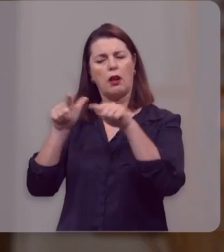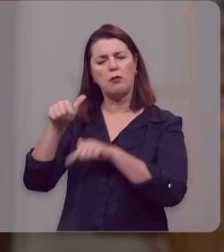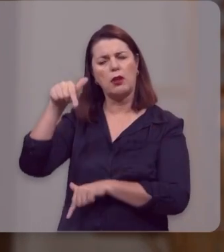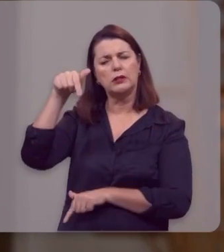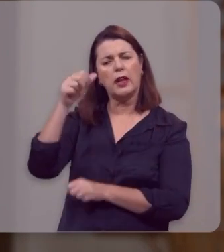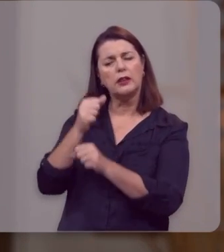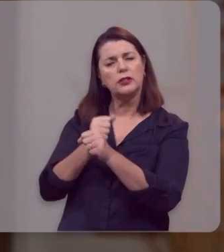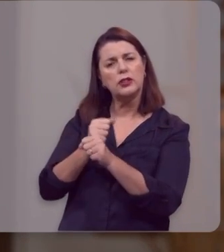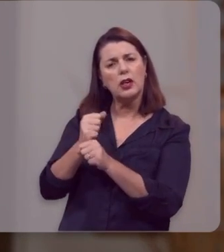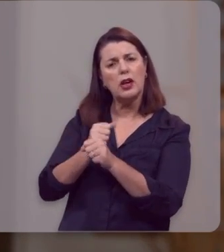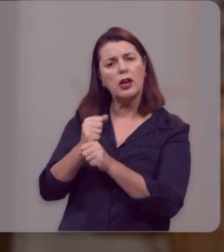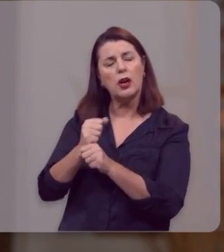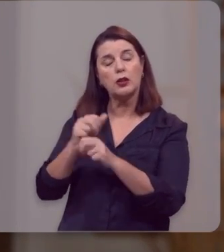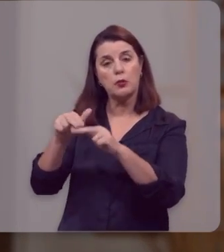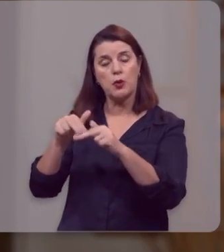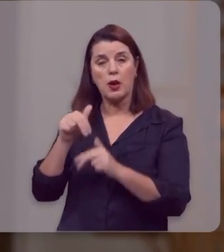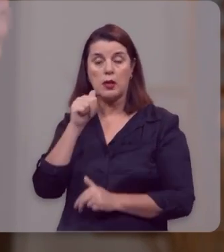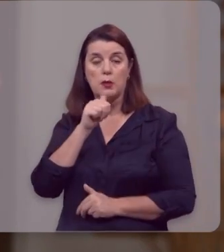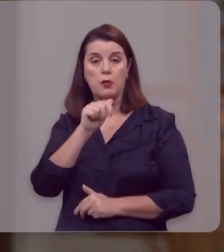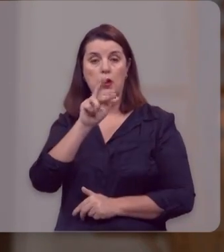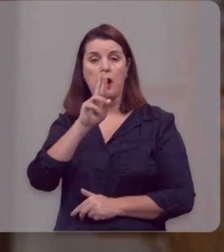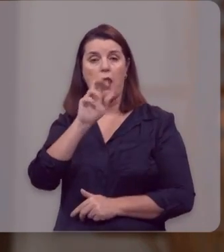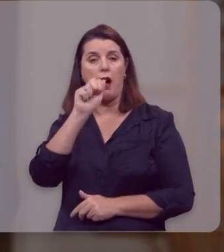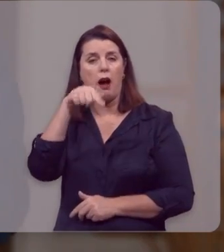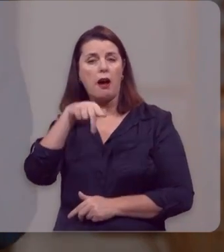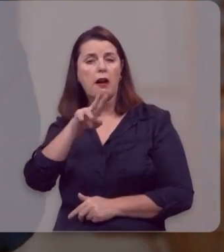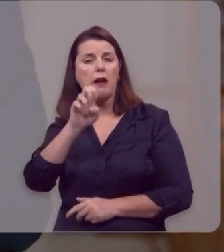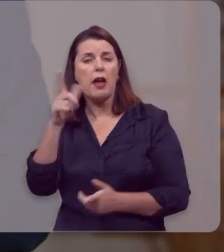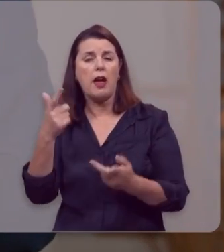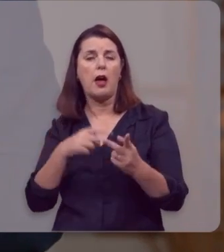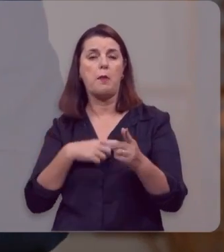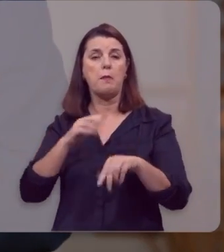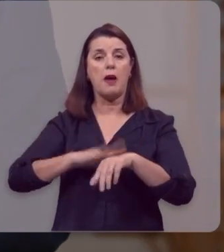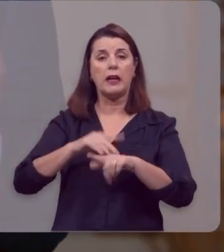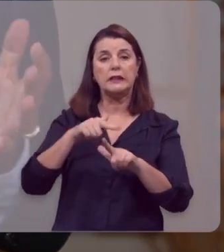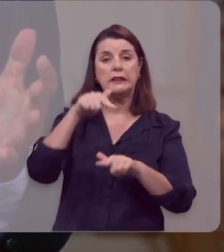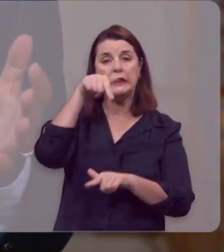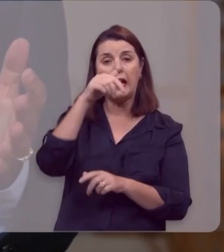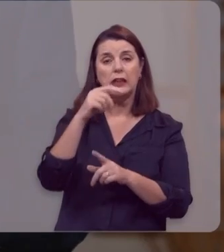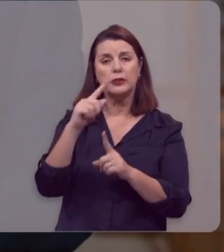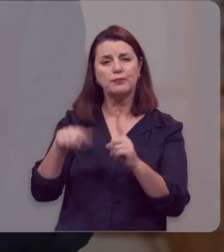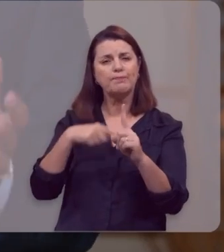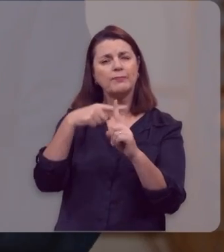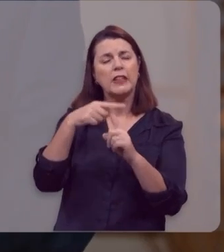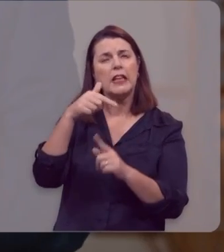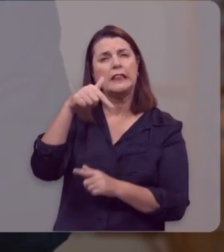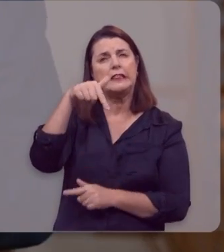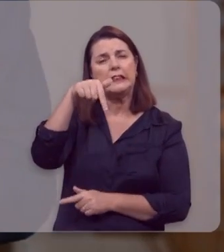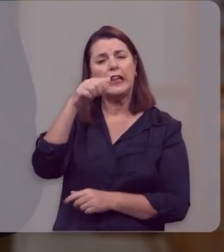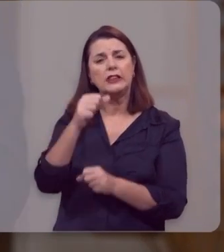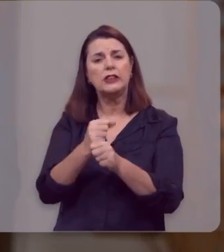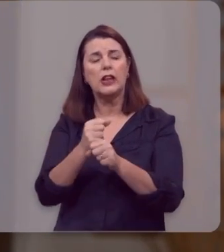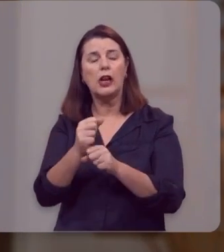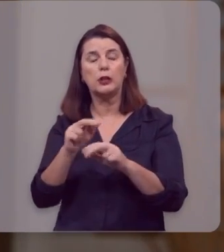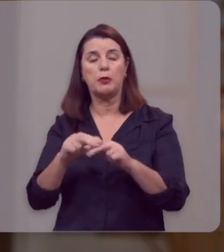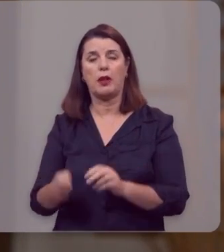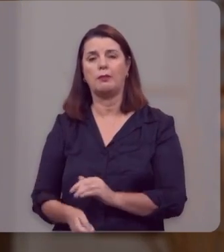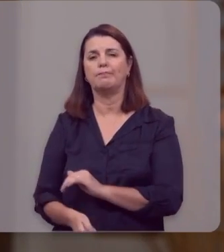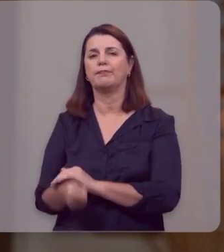7 anos por Raquel, mais 7 anos pela outra esposa, porque foi enganado pelo